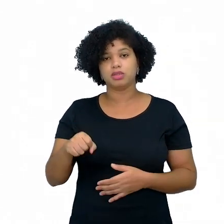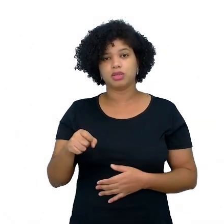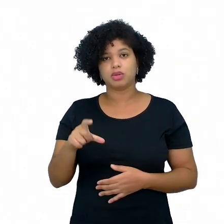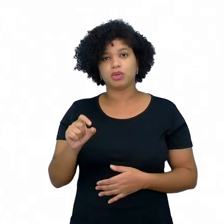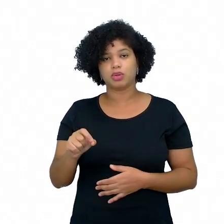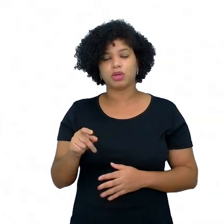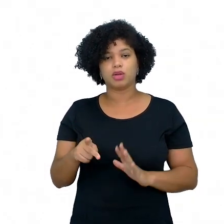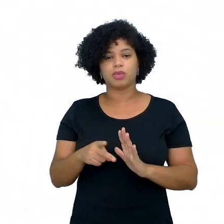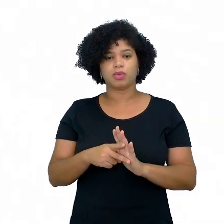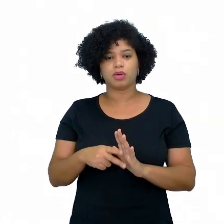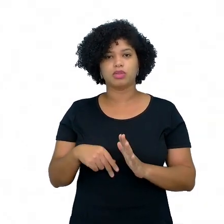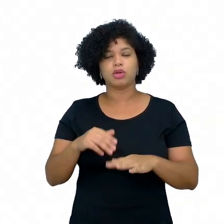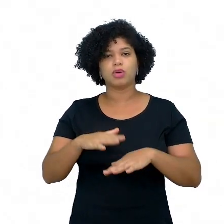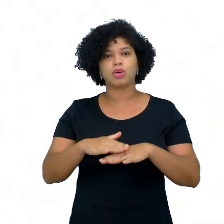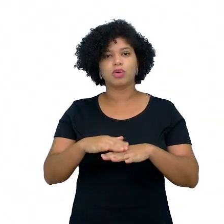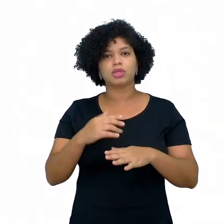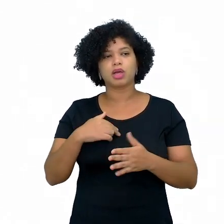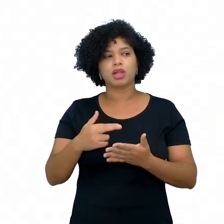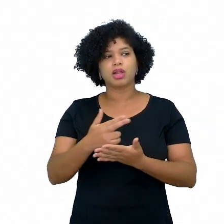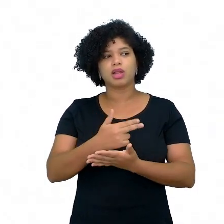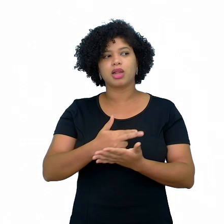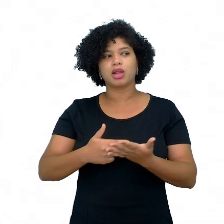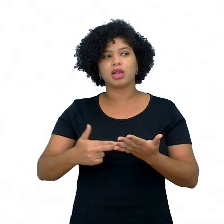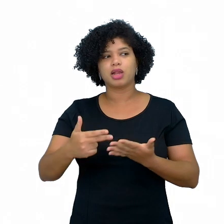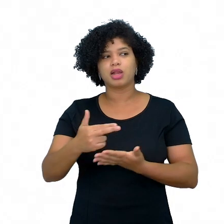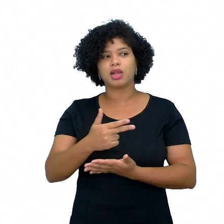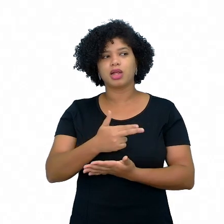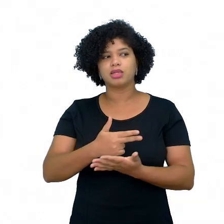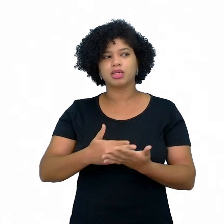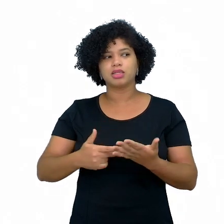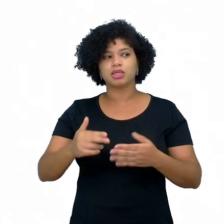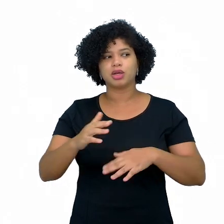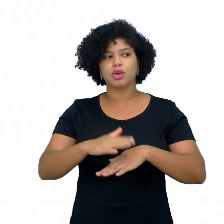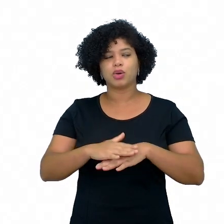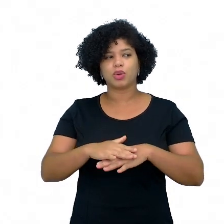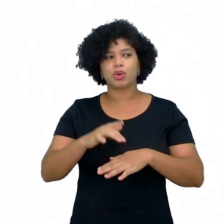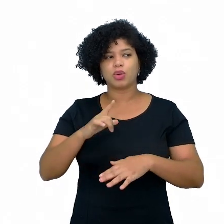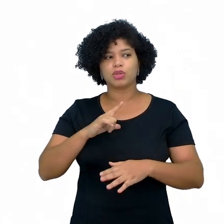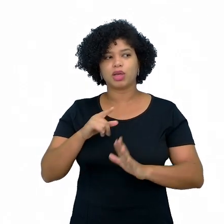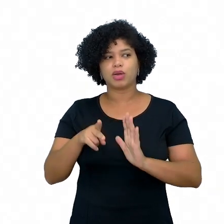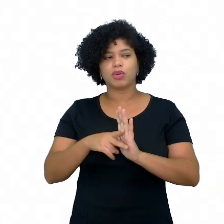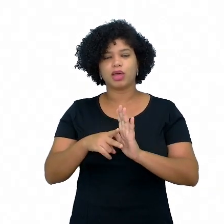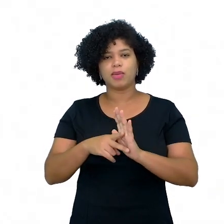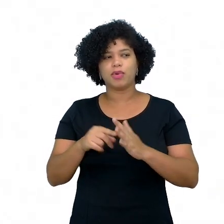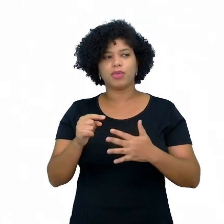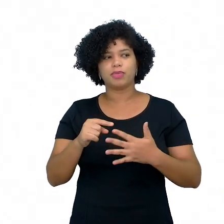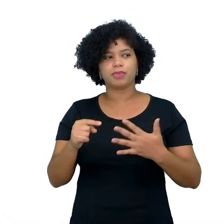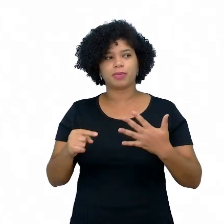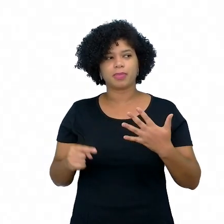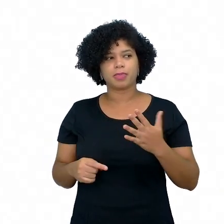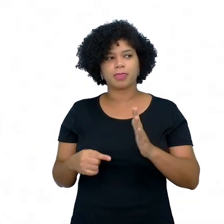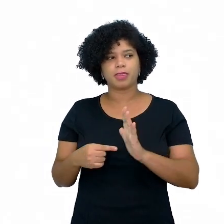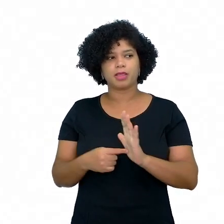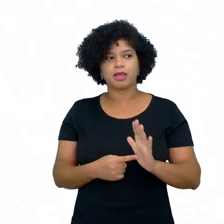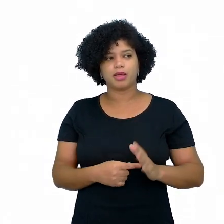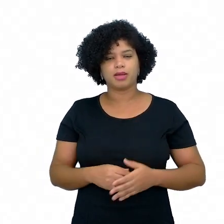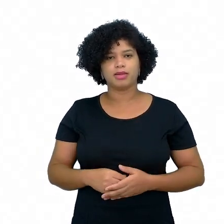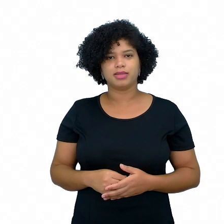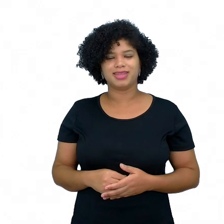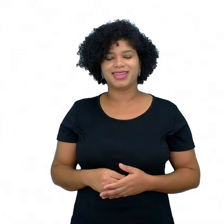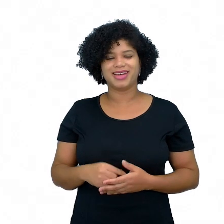no concreto as figuras, os polígonos, ele já está dando indícios, né? E os alunos só